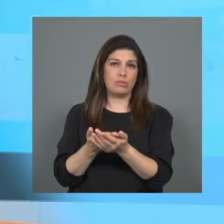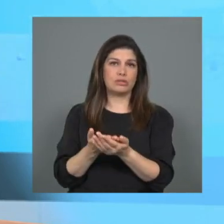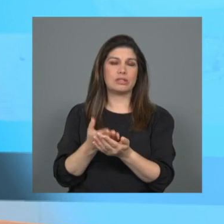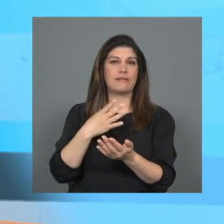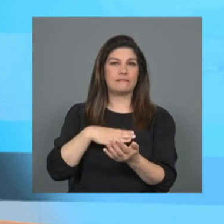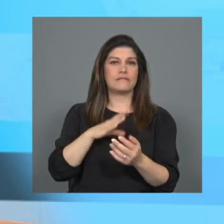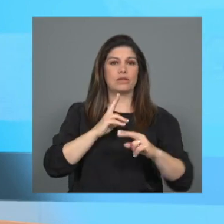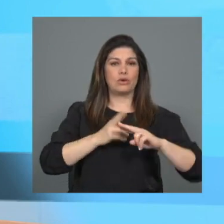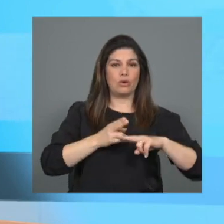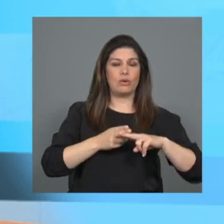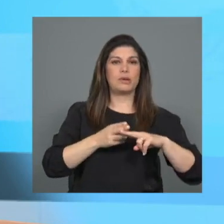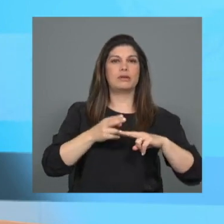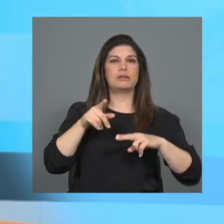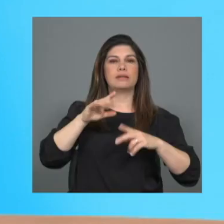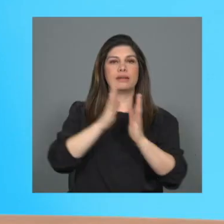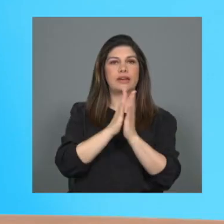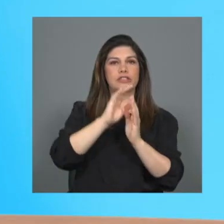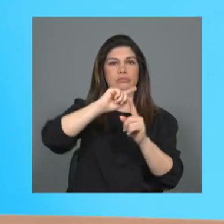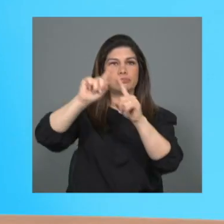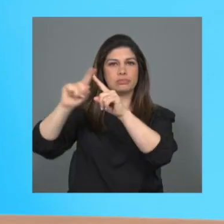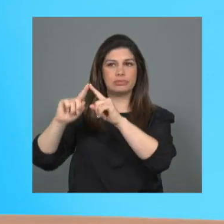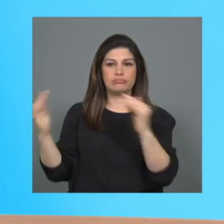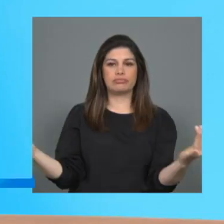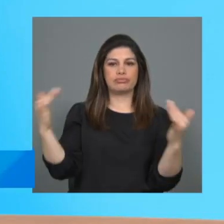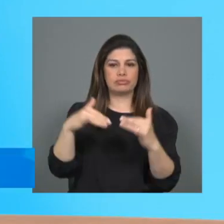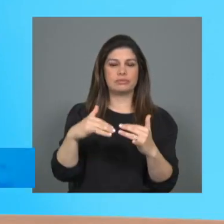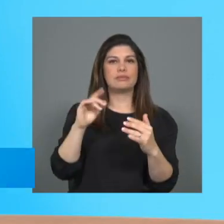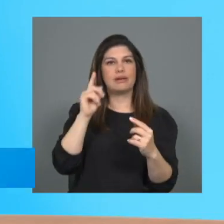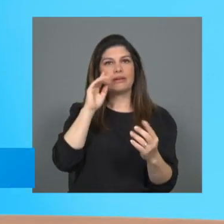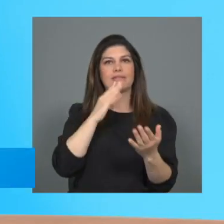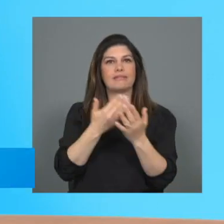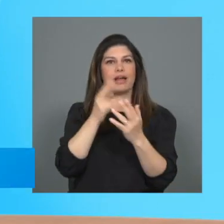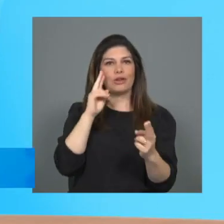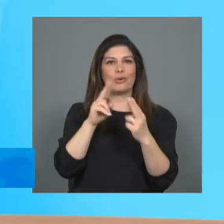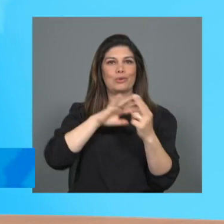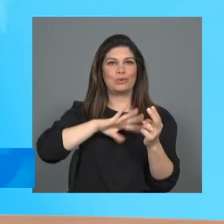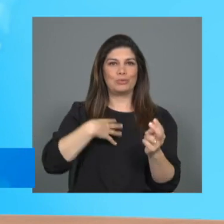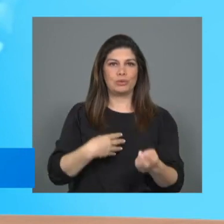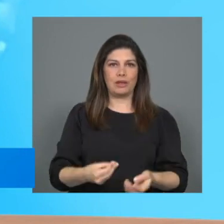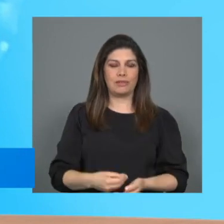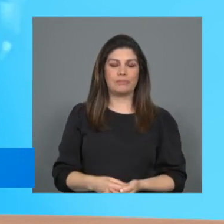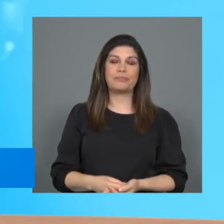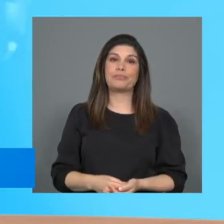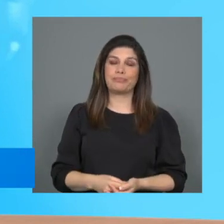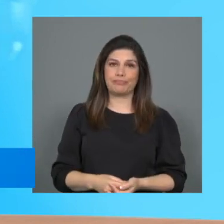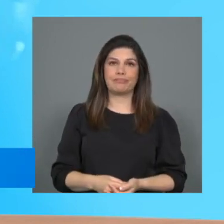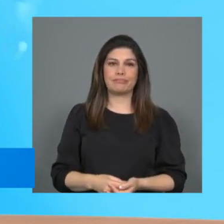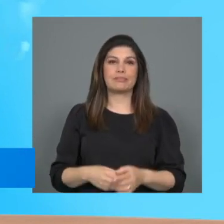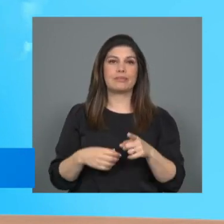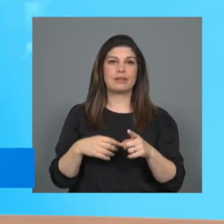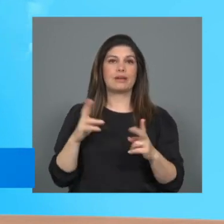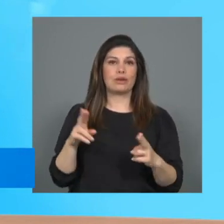dioceses, acontecer um encontro mundial? Sim, essa foi uma das primeiras novidades. Este encontro foi muito influenciado pela